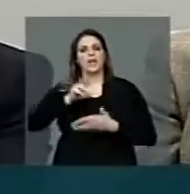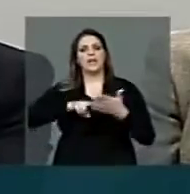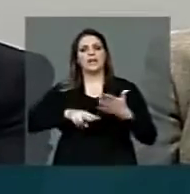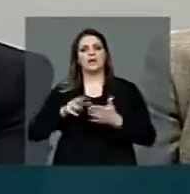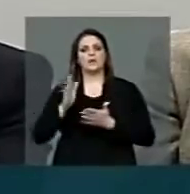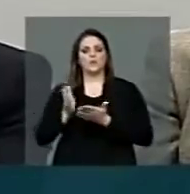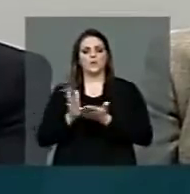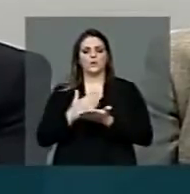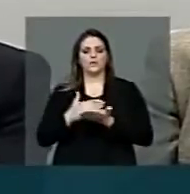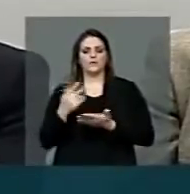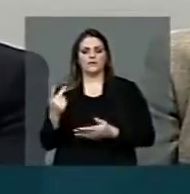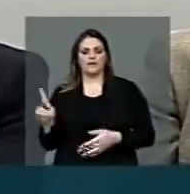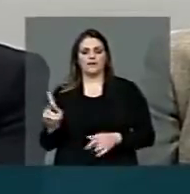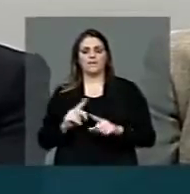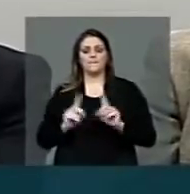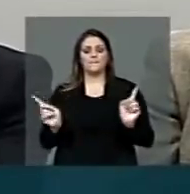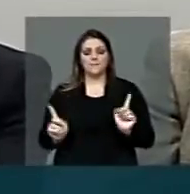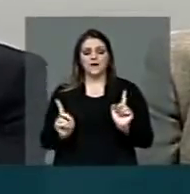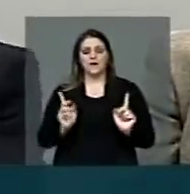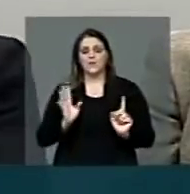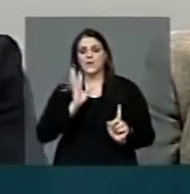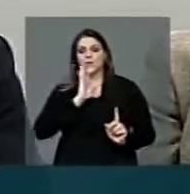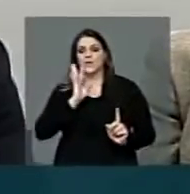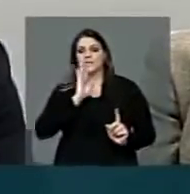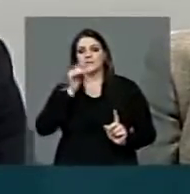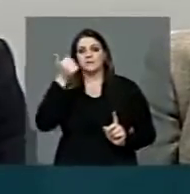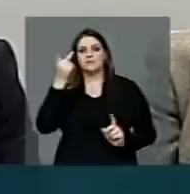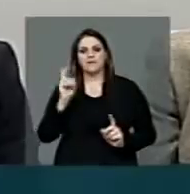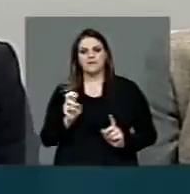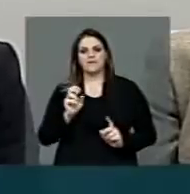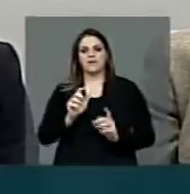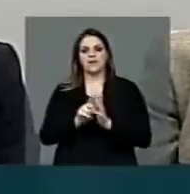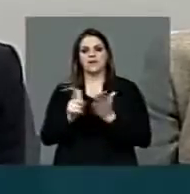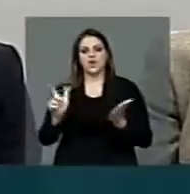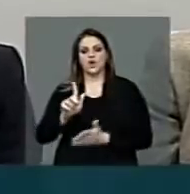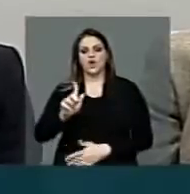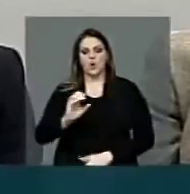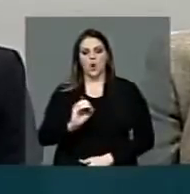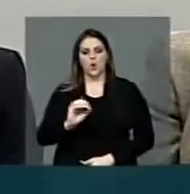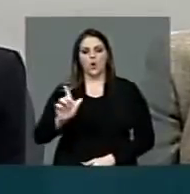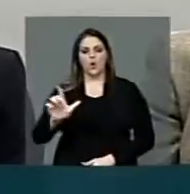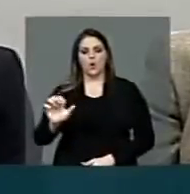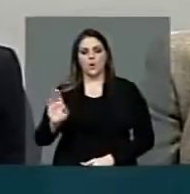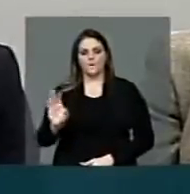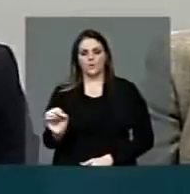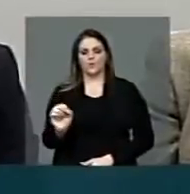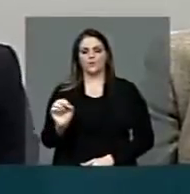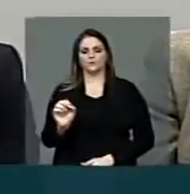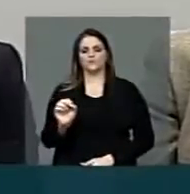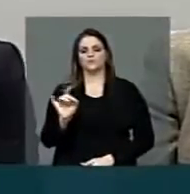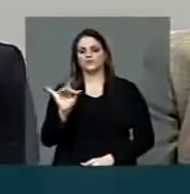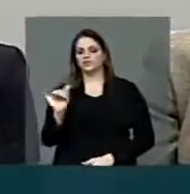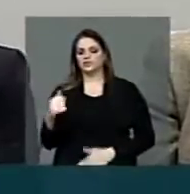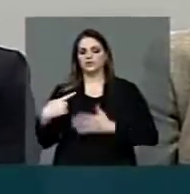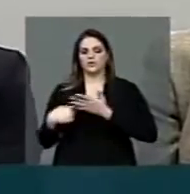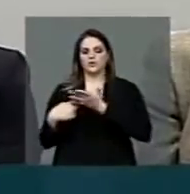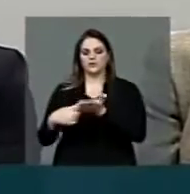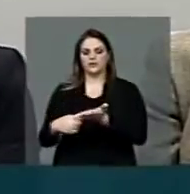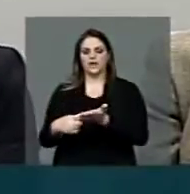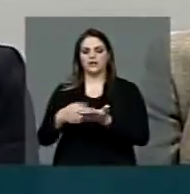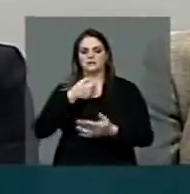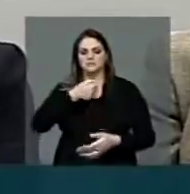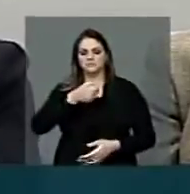publicou, mas eu a conheci pessoalmente nesse debate promovido pelo Globo. E nós, depois desse debate, nós nos